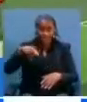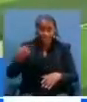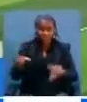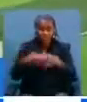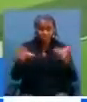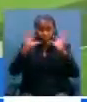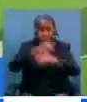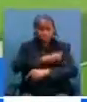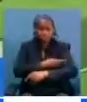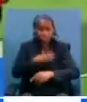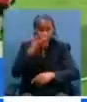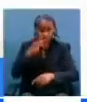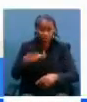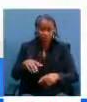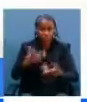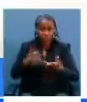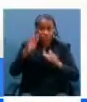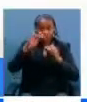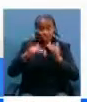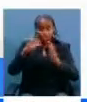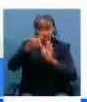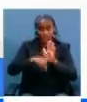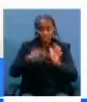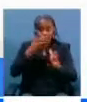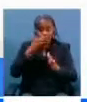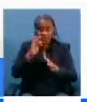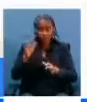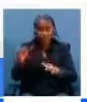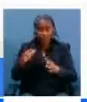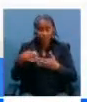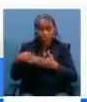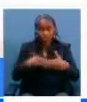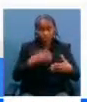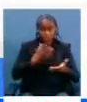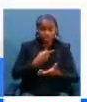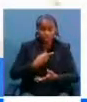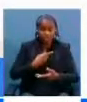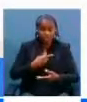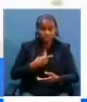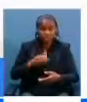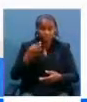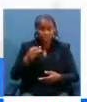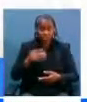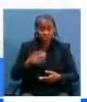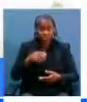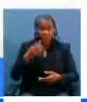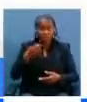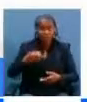poderosa de áfrica o ranking da fifa continua a ser liderado pela bélgica e da frança e depois o brasil